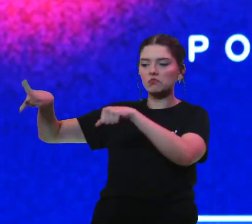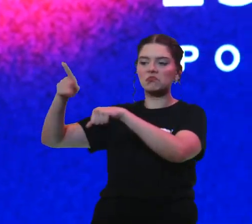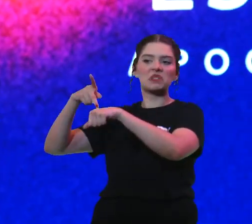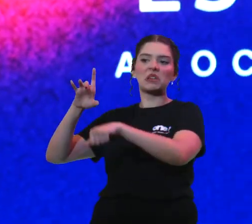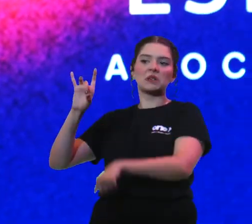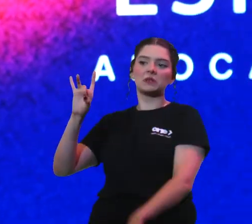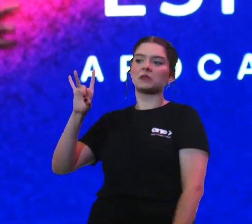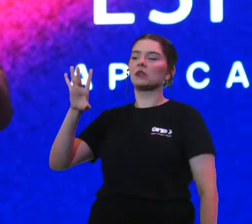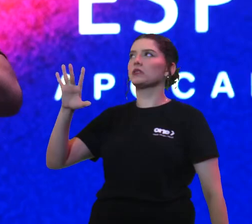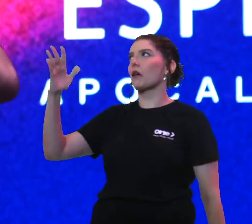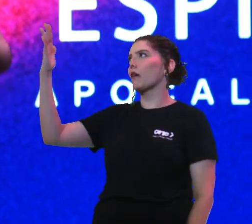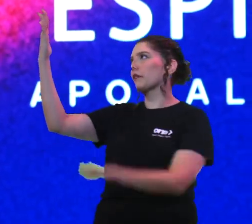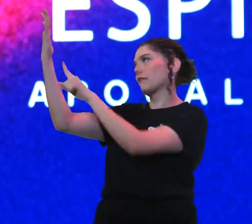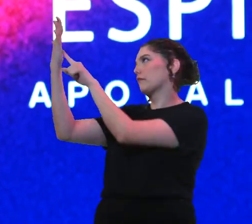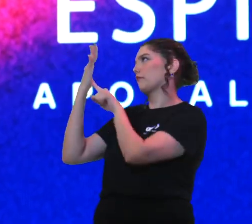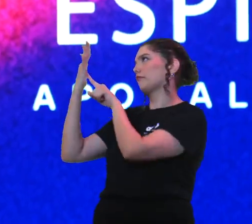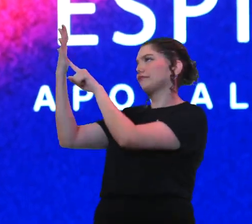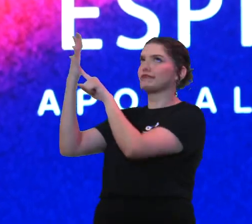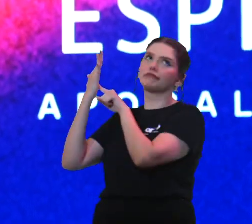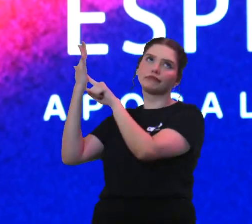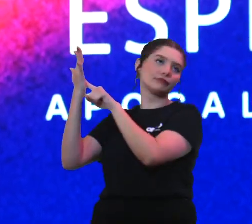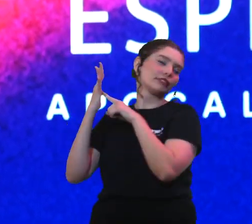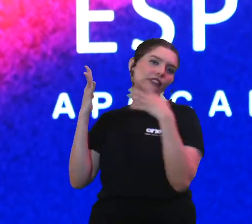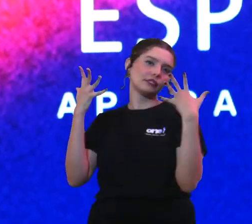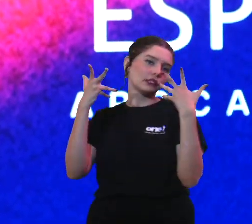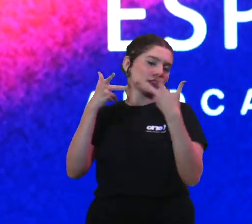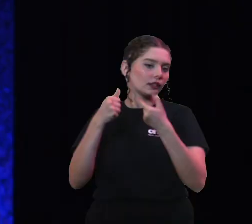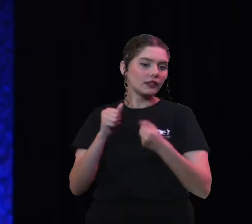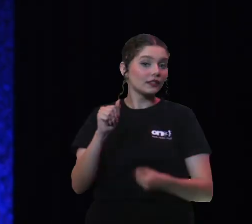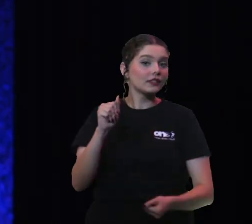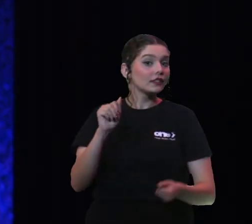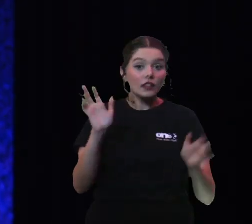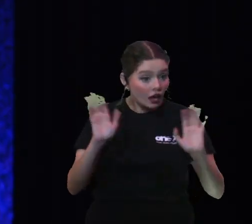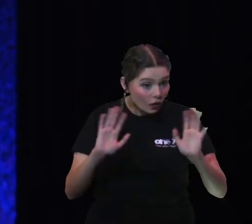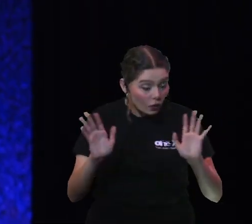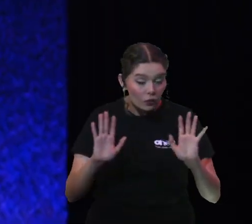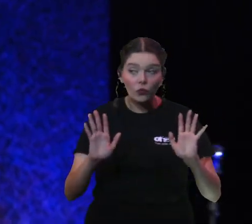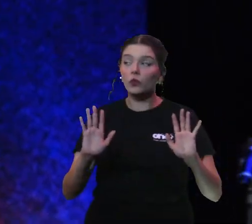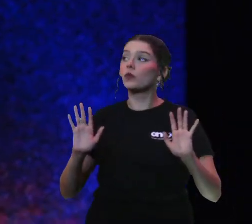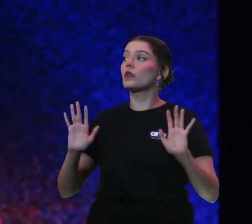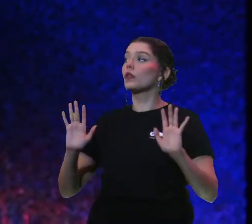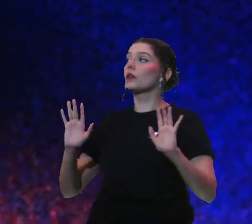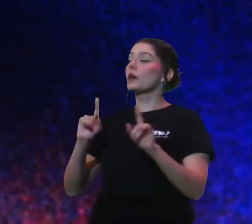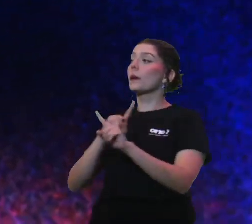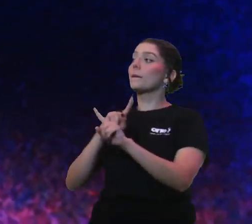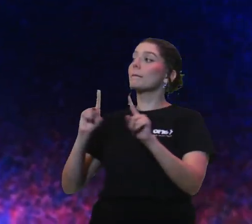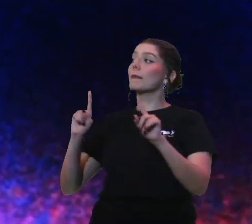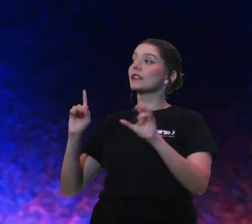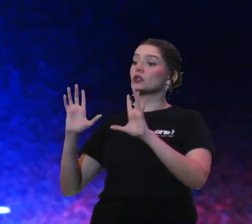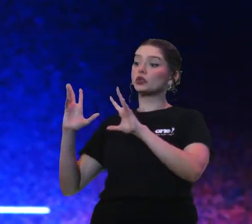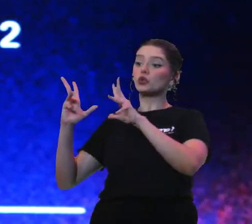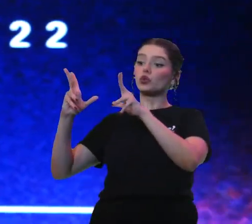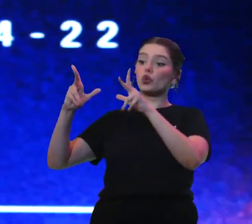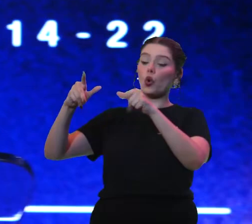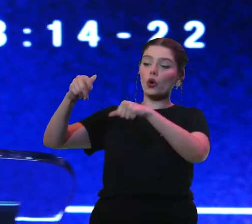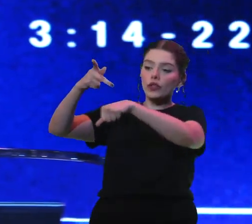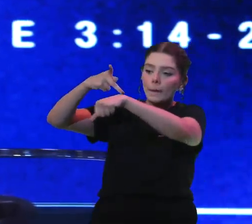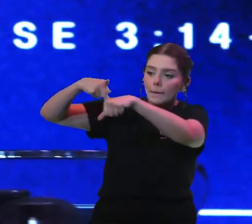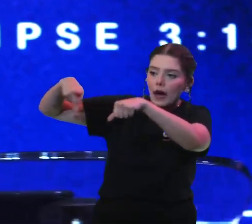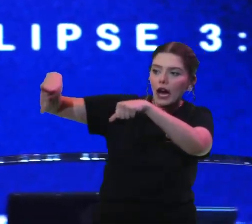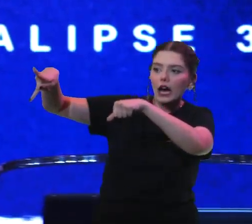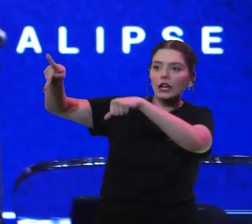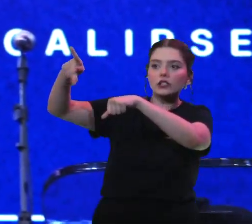simplesmente recebendo as revelações, por mais maravilhoso que isso pudesse ser diante do Senhor, mas praticamente a ilha toda se